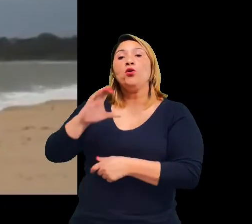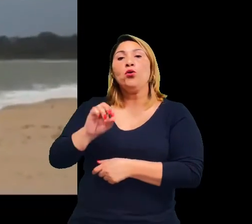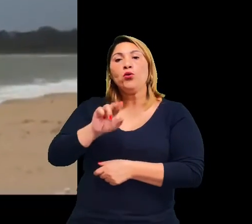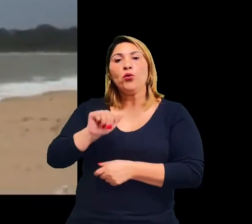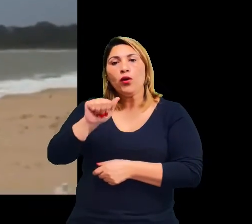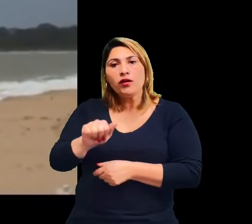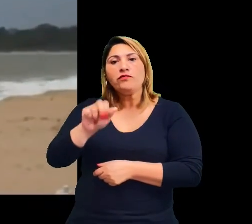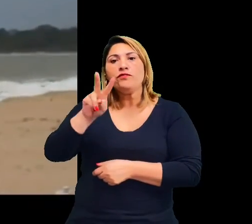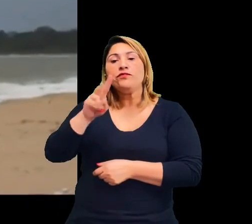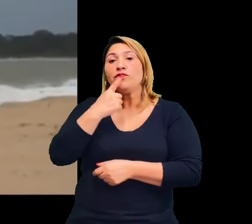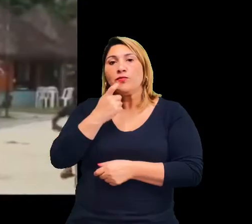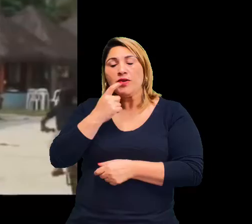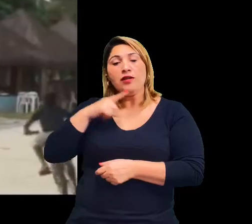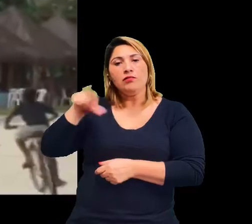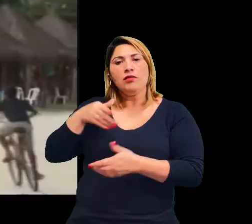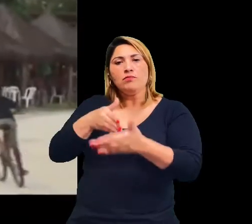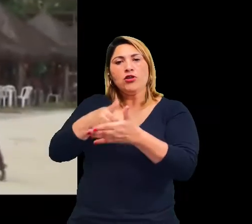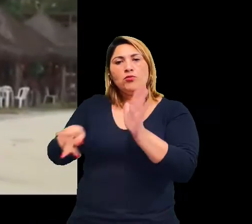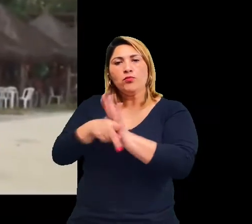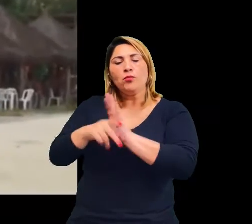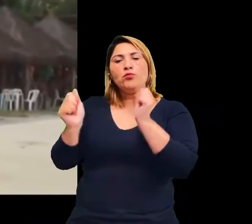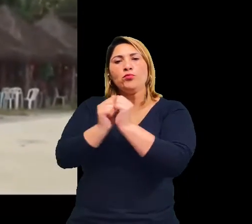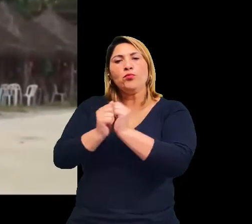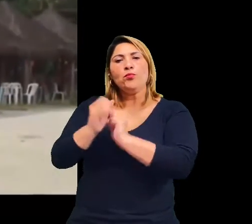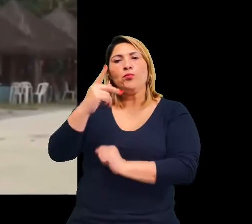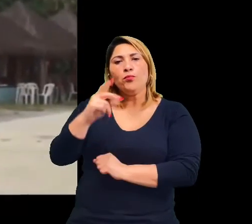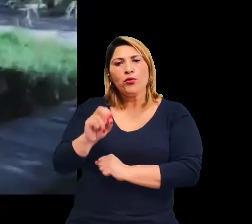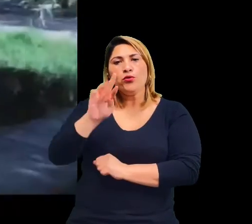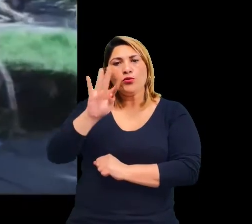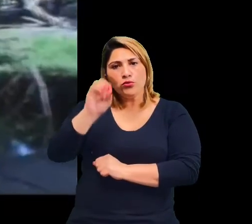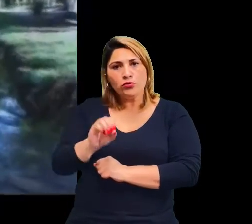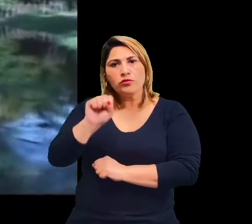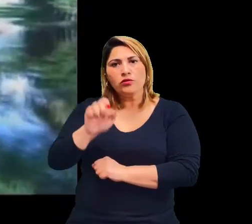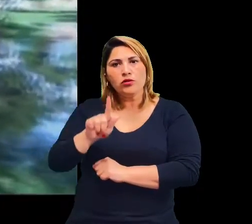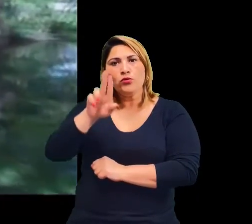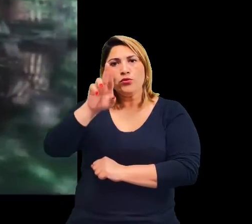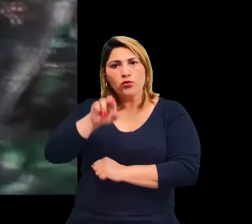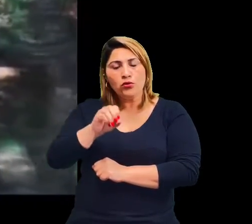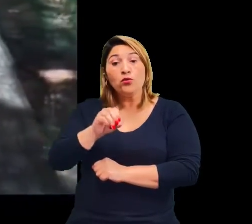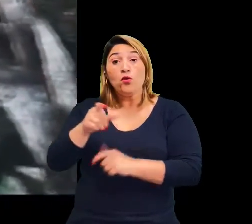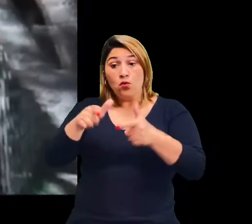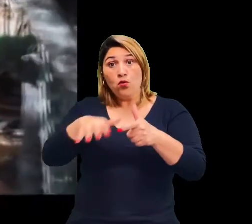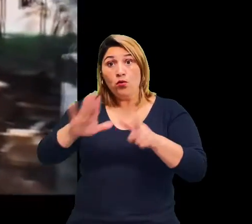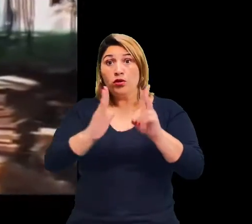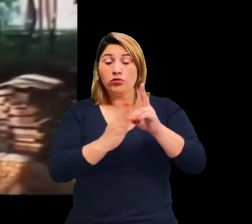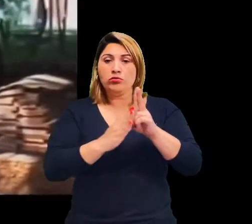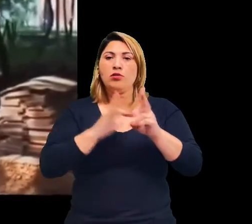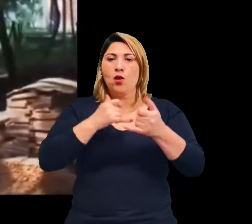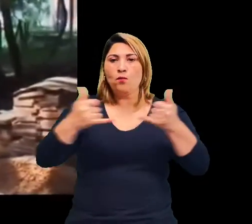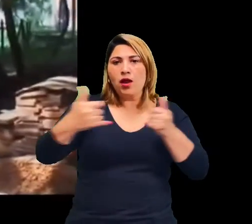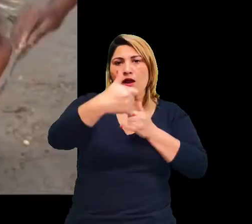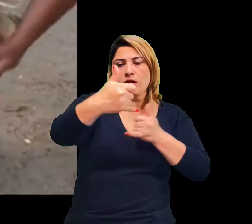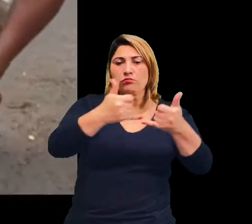Porto Seguro, cerca de 5.000 pataxós e seus descendentes ocupam uma área de 1.493